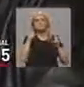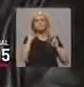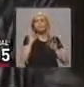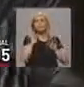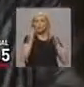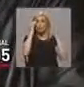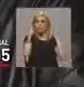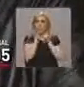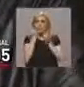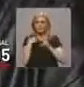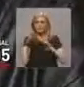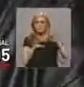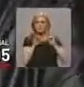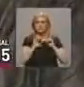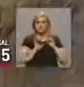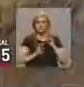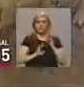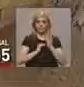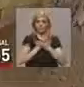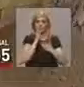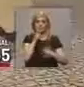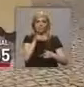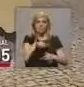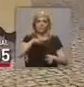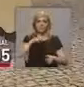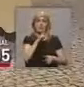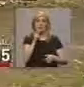informação para a vida desse narrador.